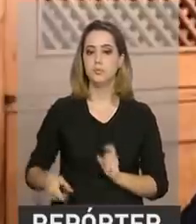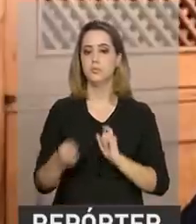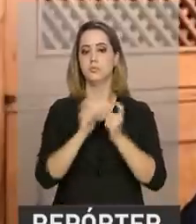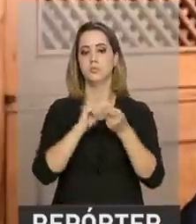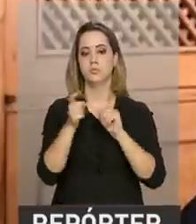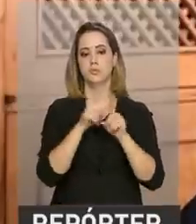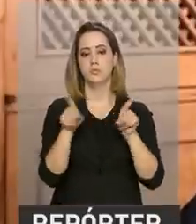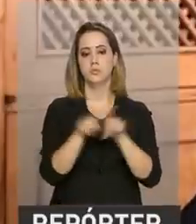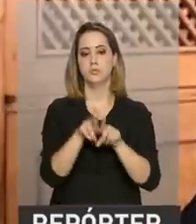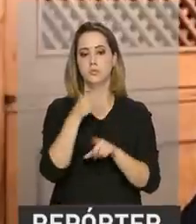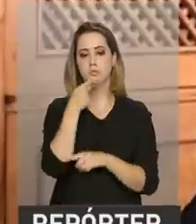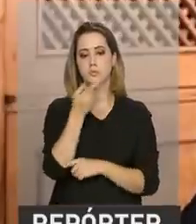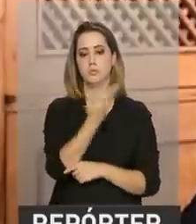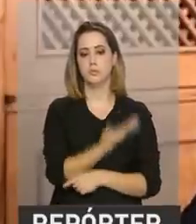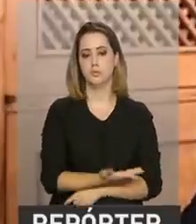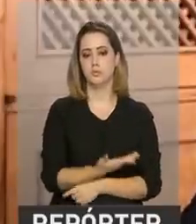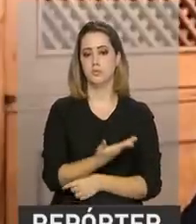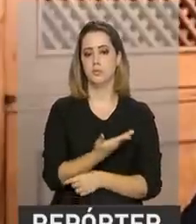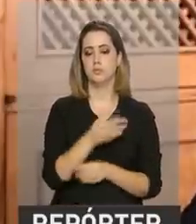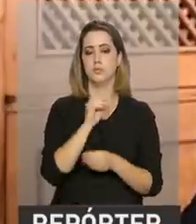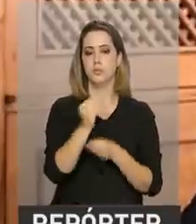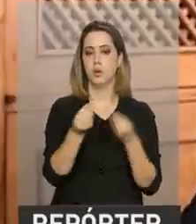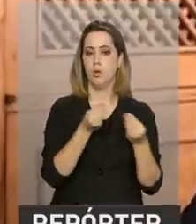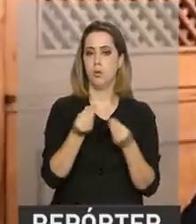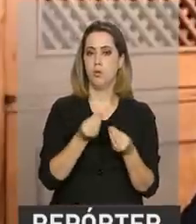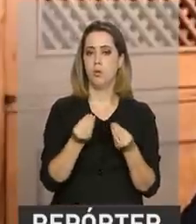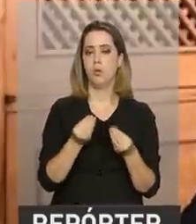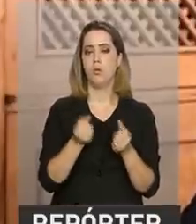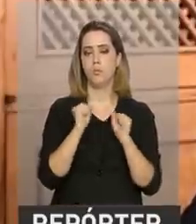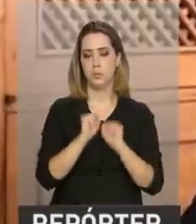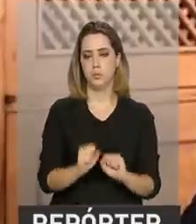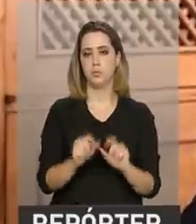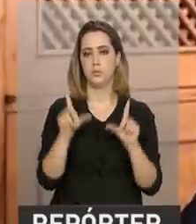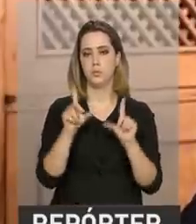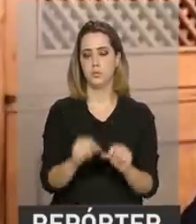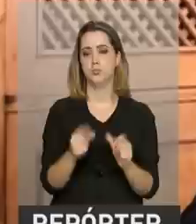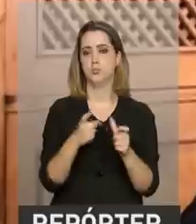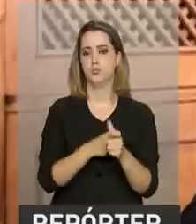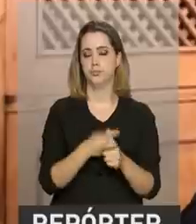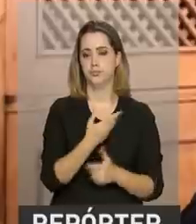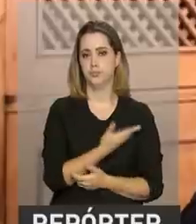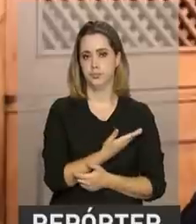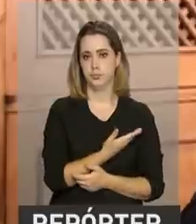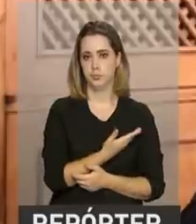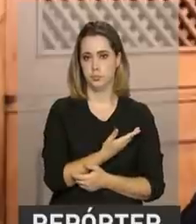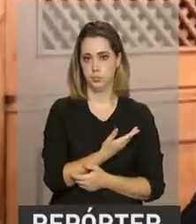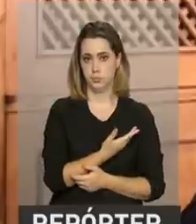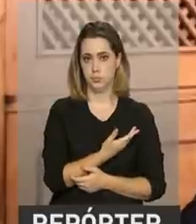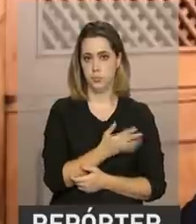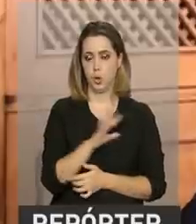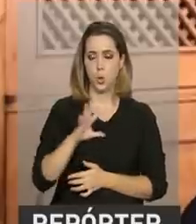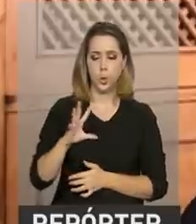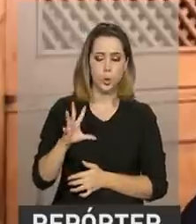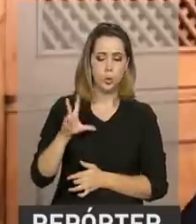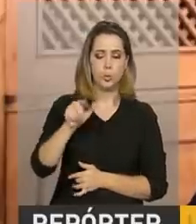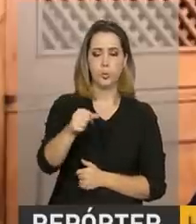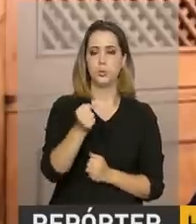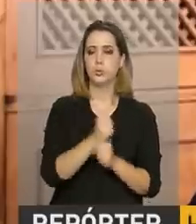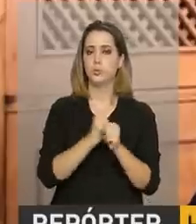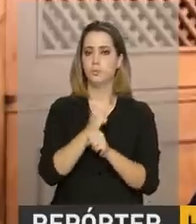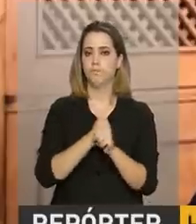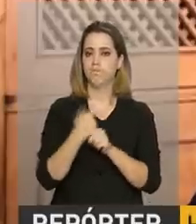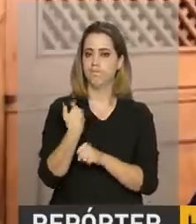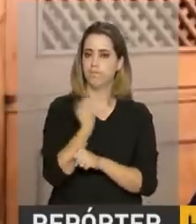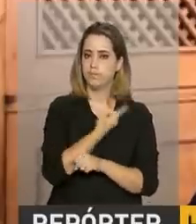Henrique Meirelles, falou sobre como o governo conseguiu reduzir o déficit. Durante todo o ano, conduzimos de forma rigorosa